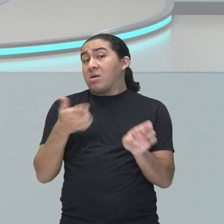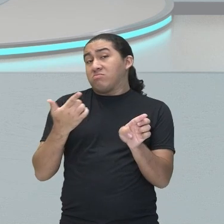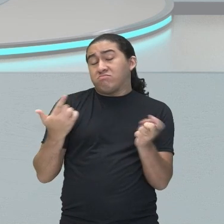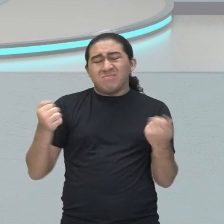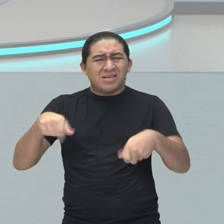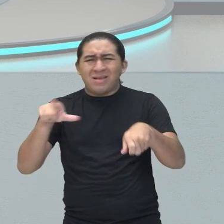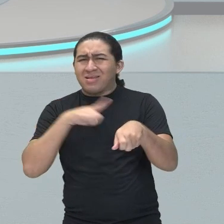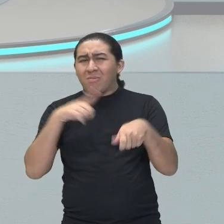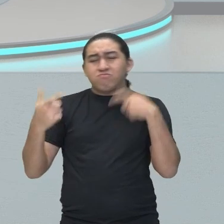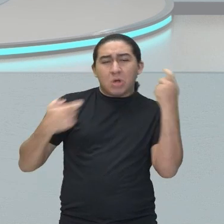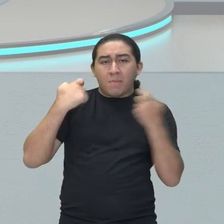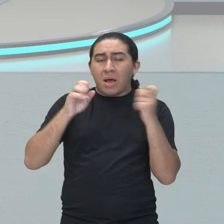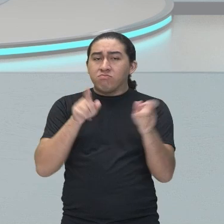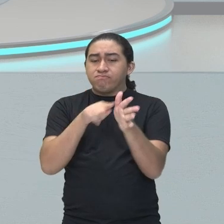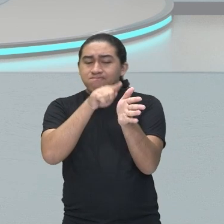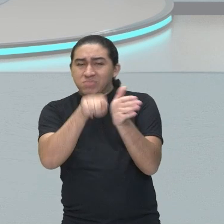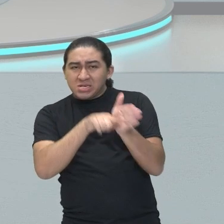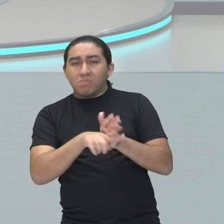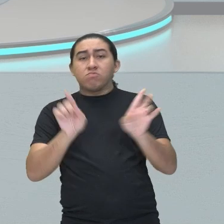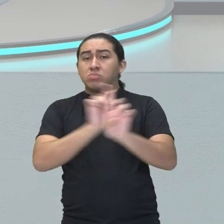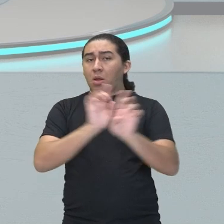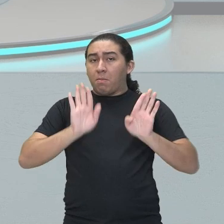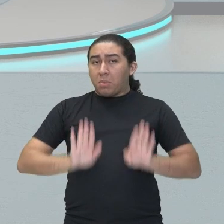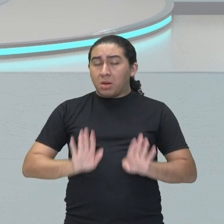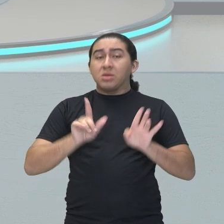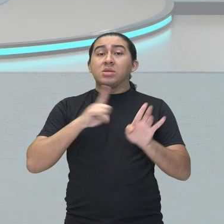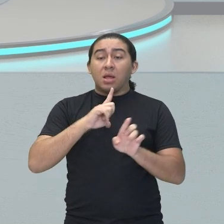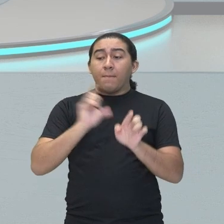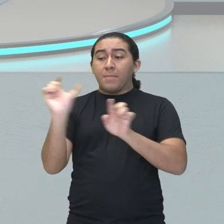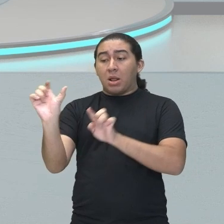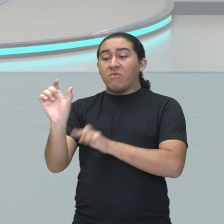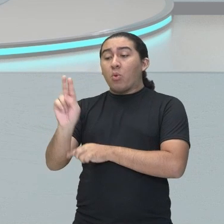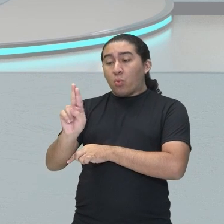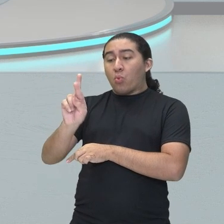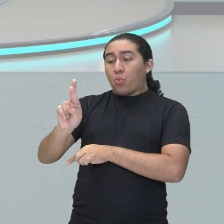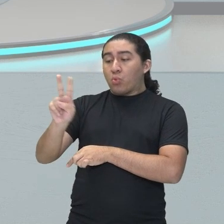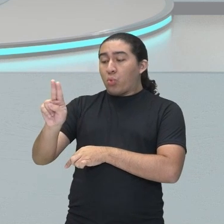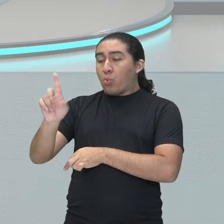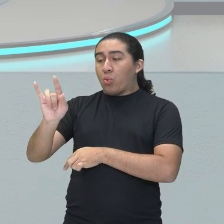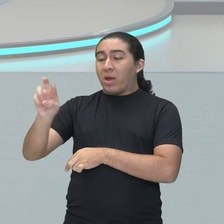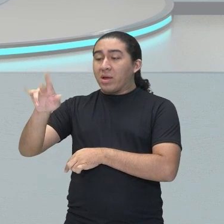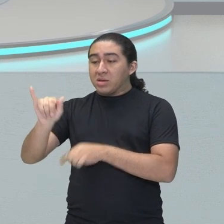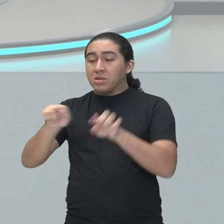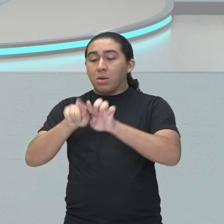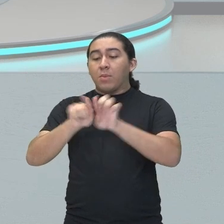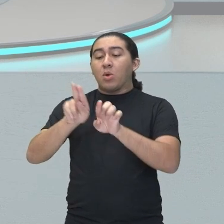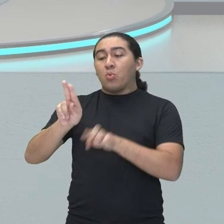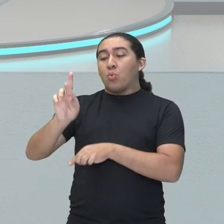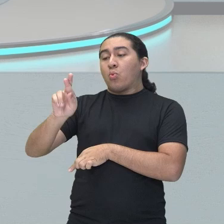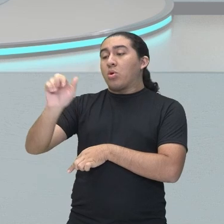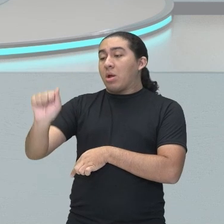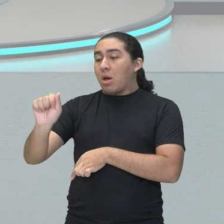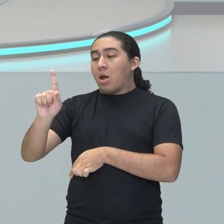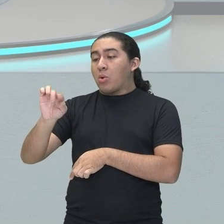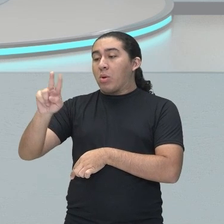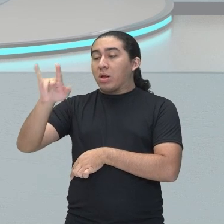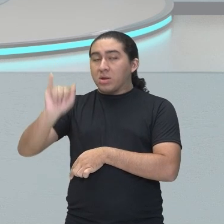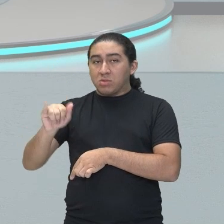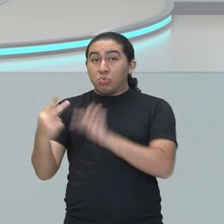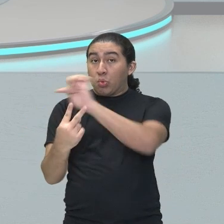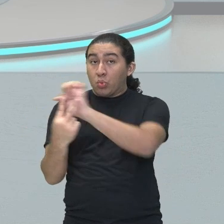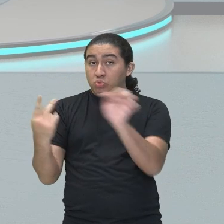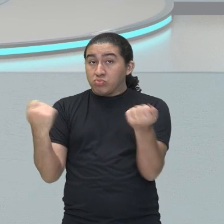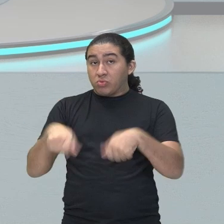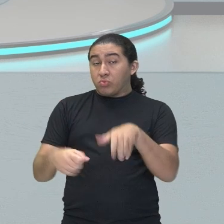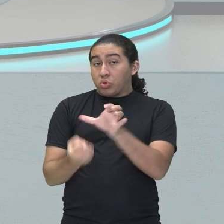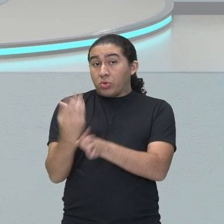de se procurar, né? O importante é saber que aparece com as duas grafias. A Declamação Trágica também é uma obra de